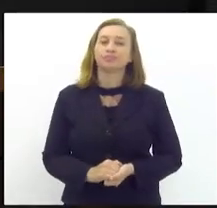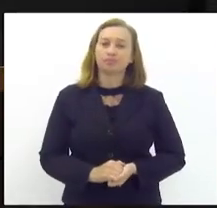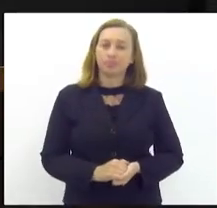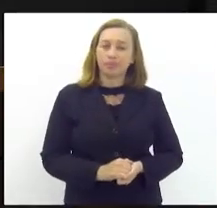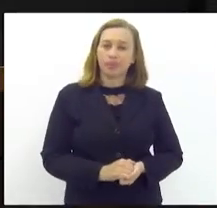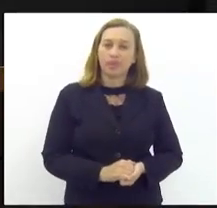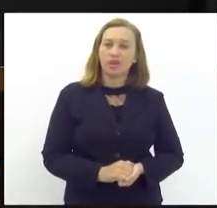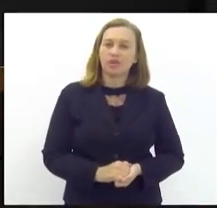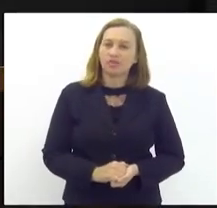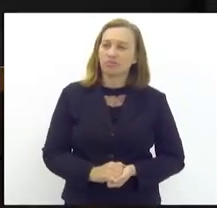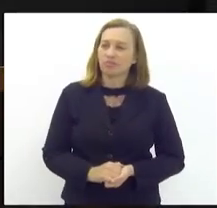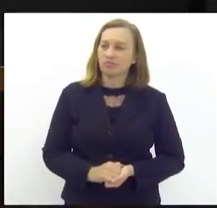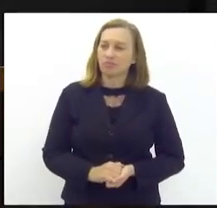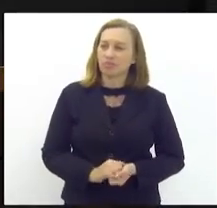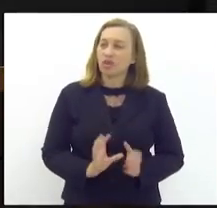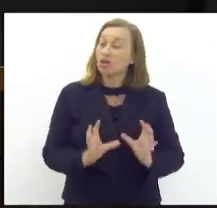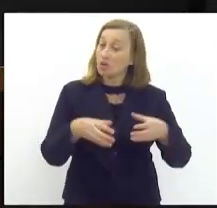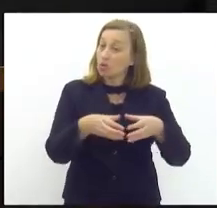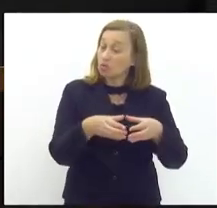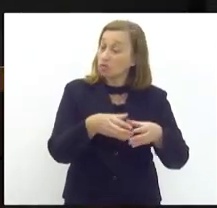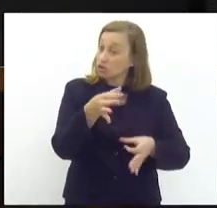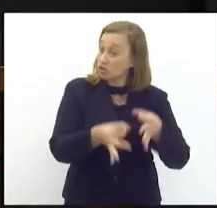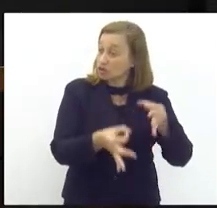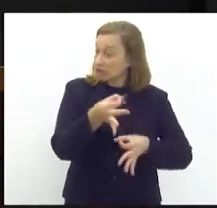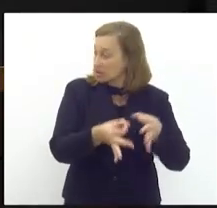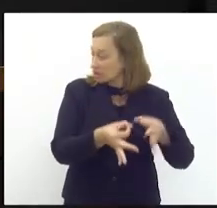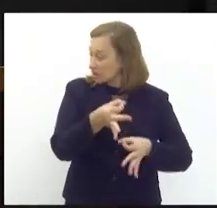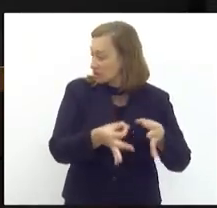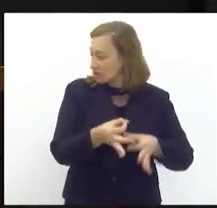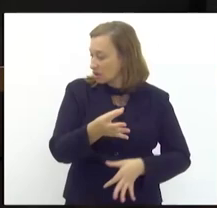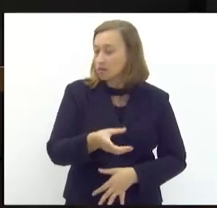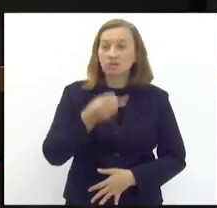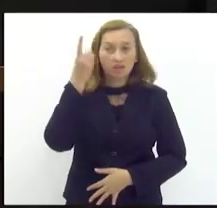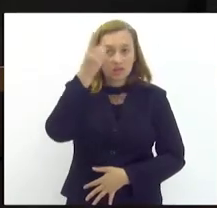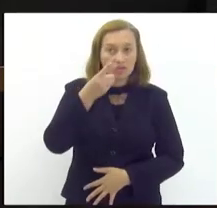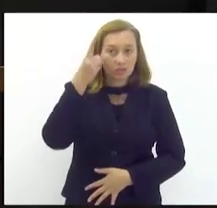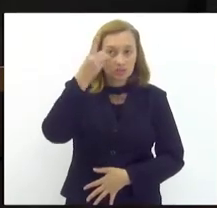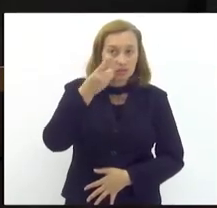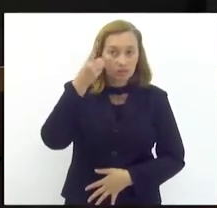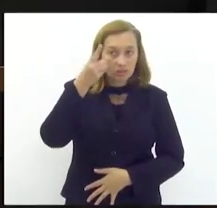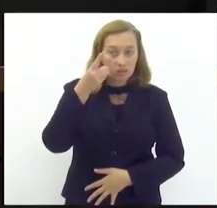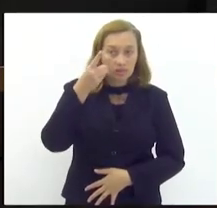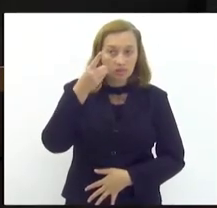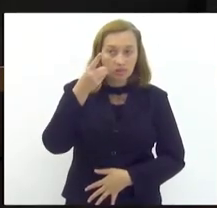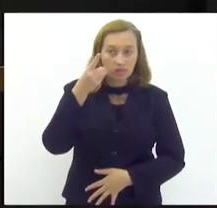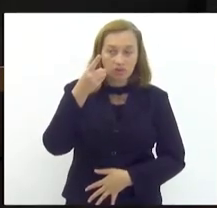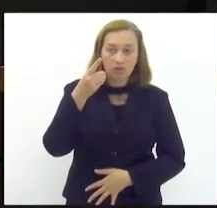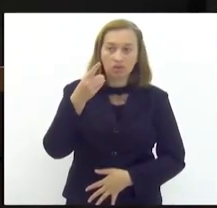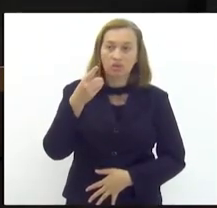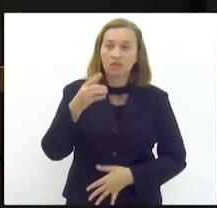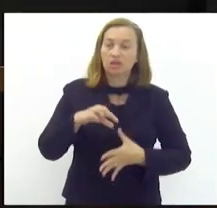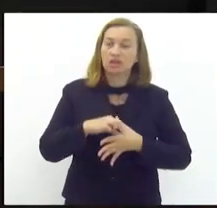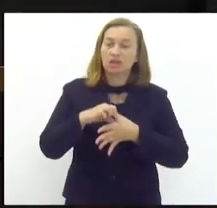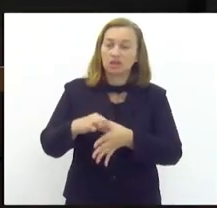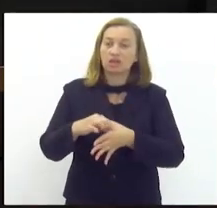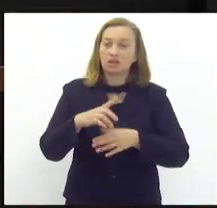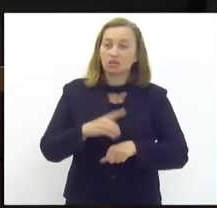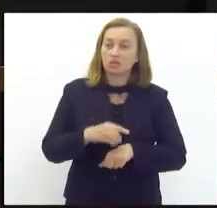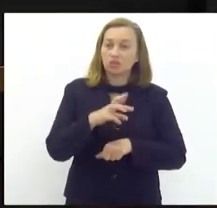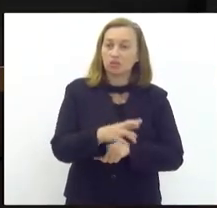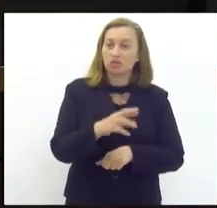para emitir parecer pela comissão de constituição e justiça Deputado e nosso Líder Doutor